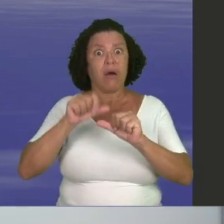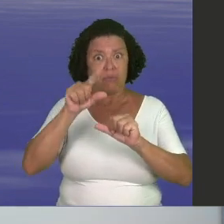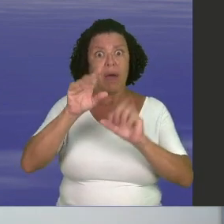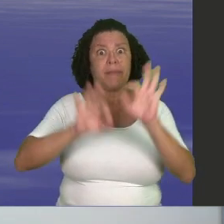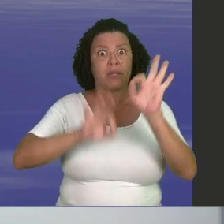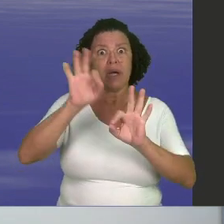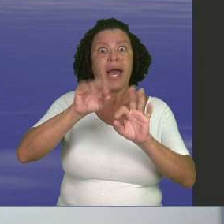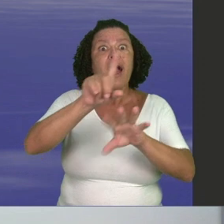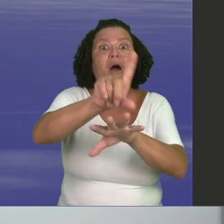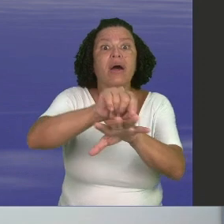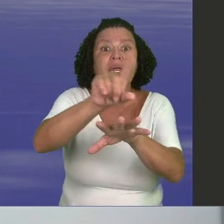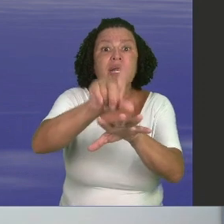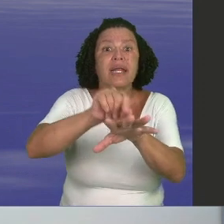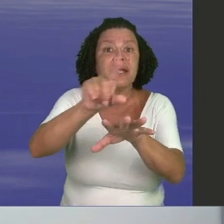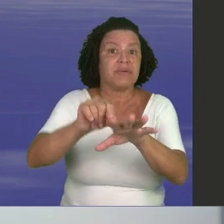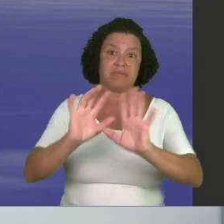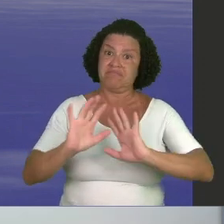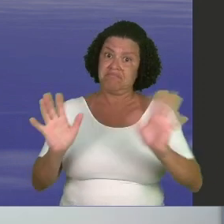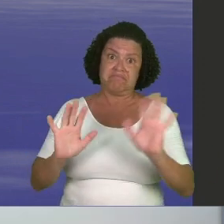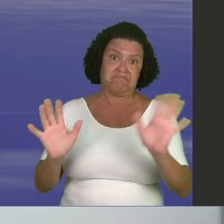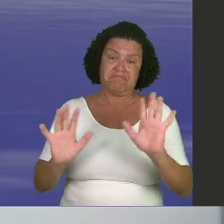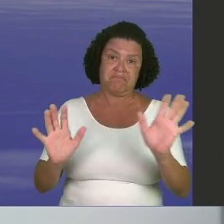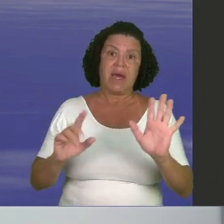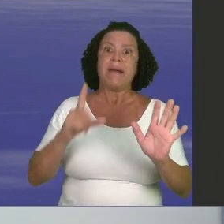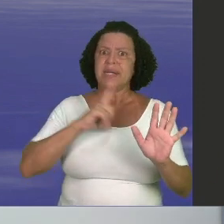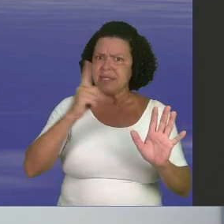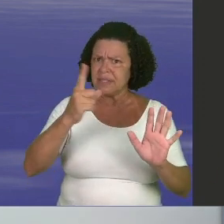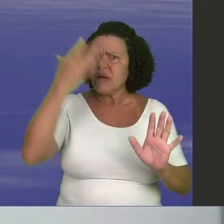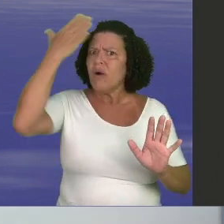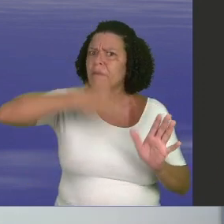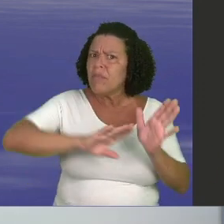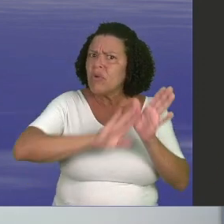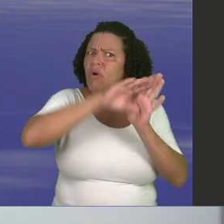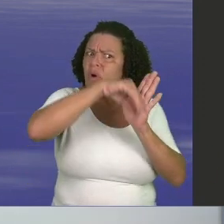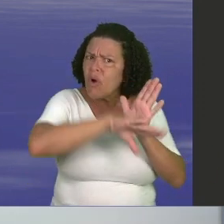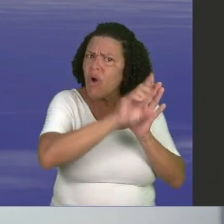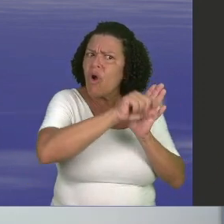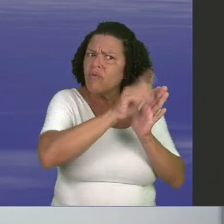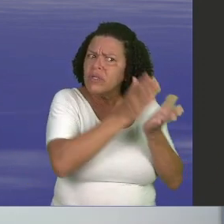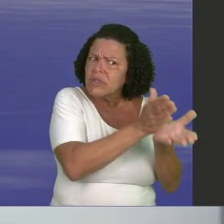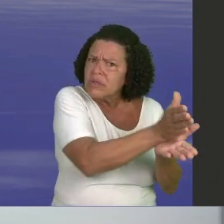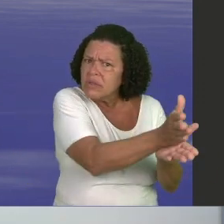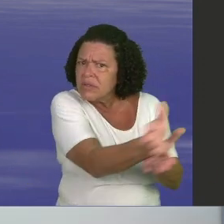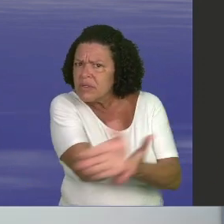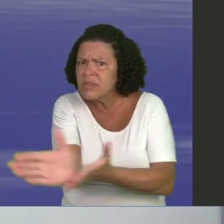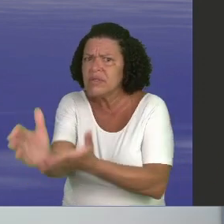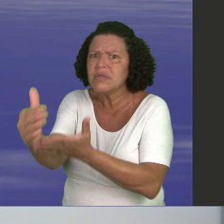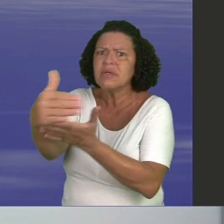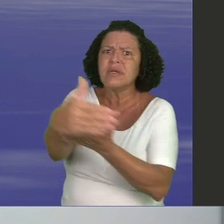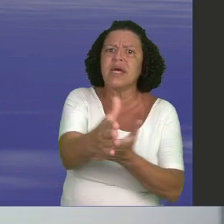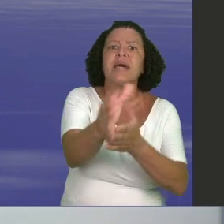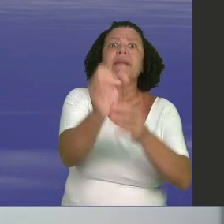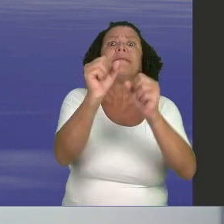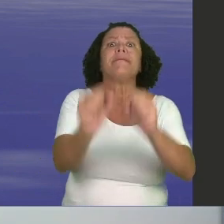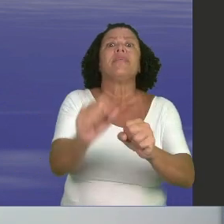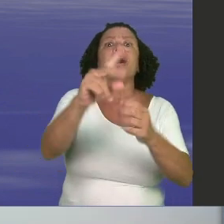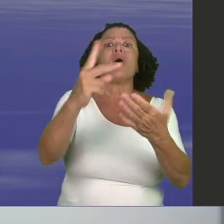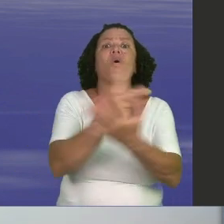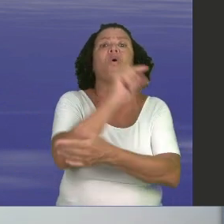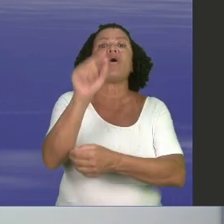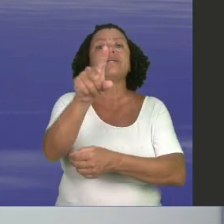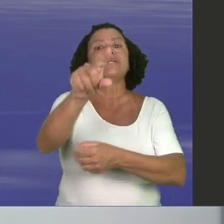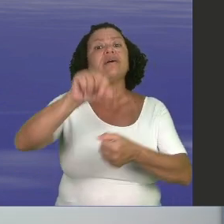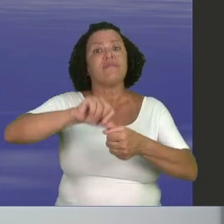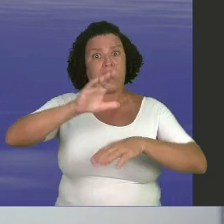tem o livre-arbítrio. Mas se tem uma prova e se tem um destino, não corra isso. Pode ser que você tenha que